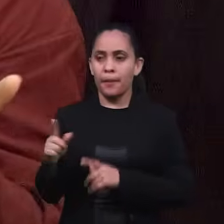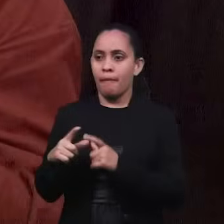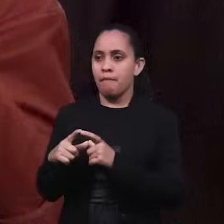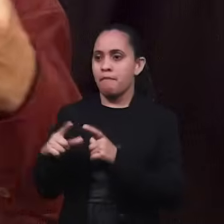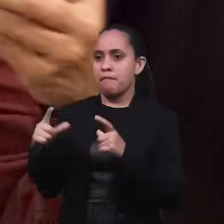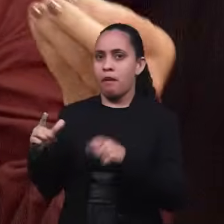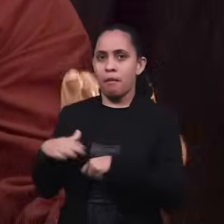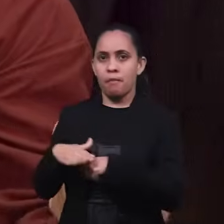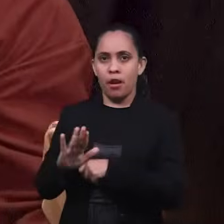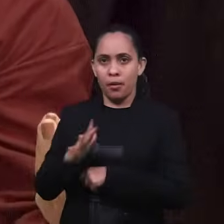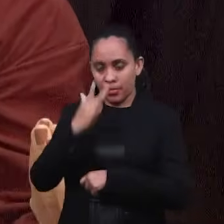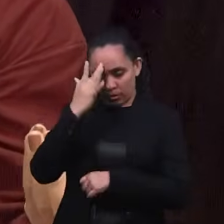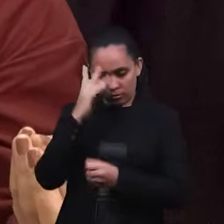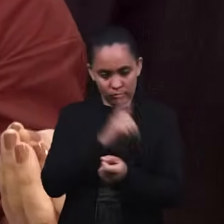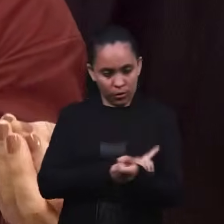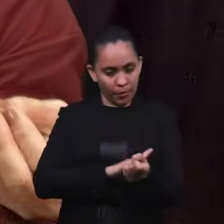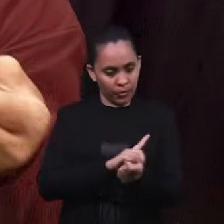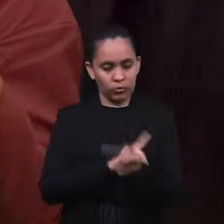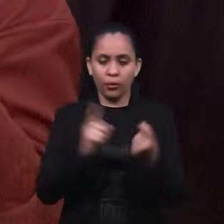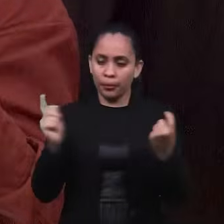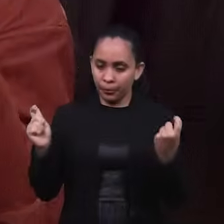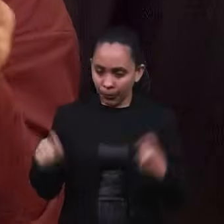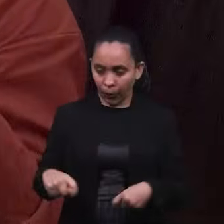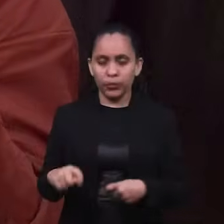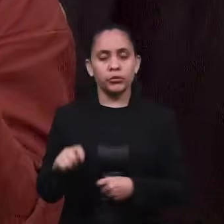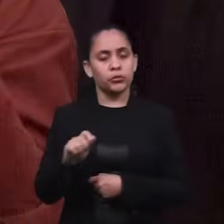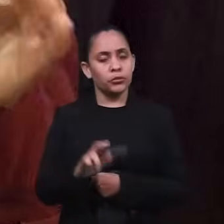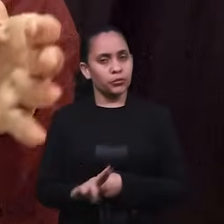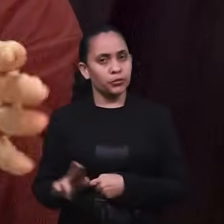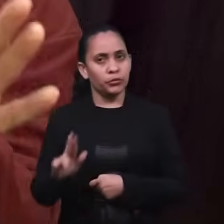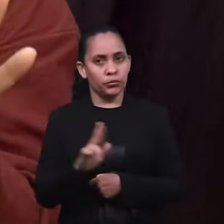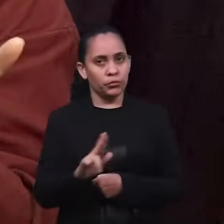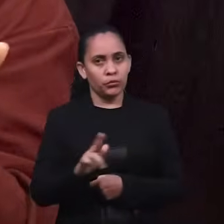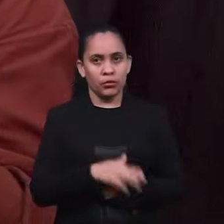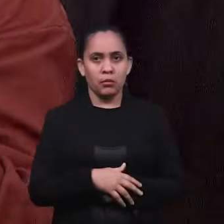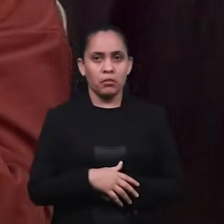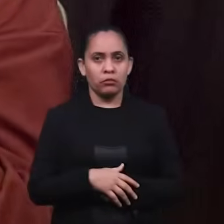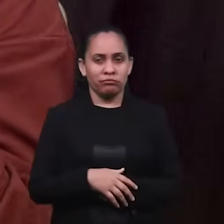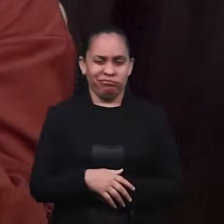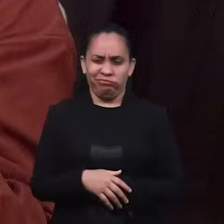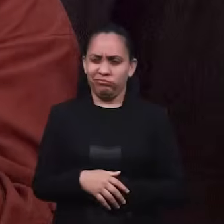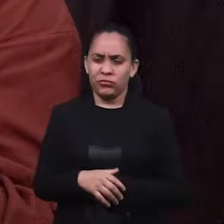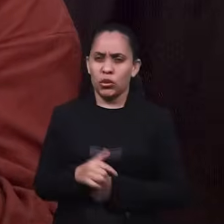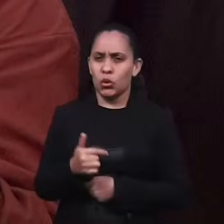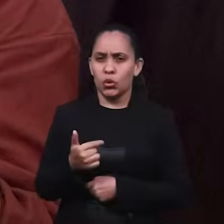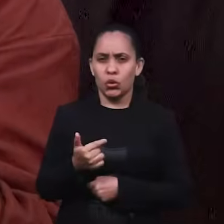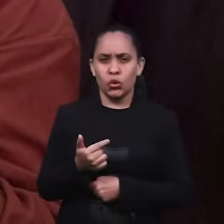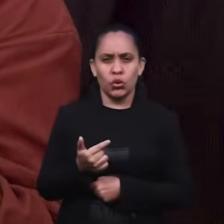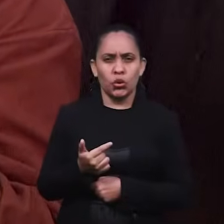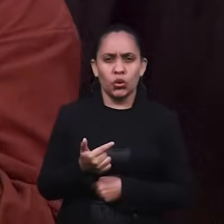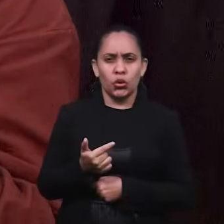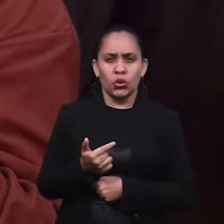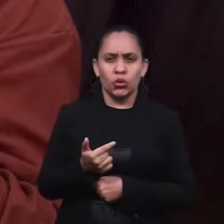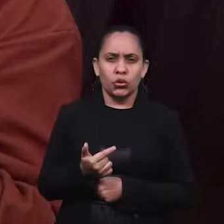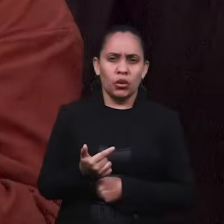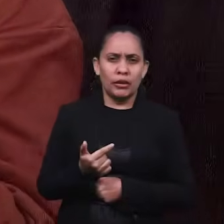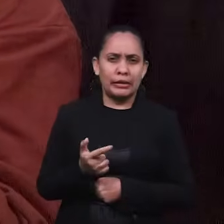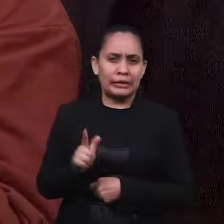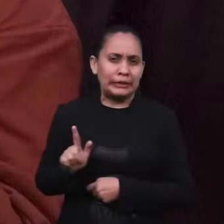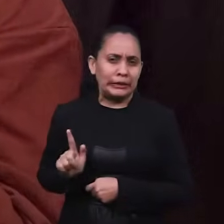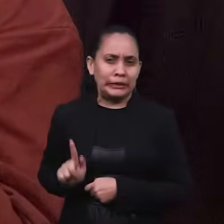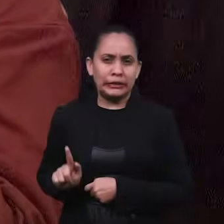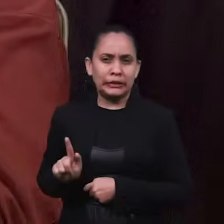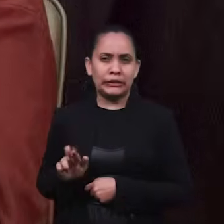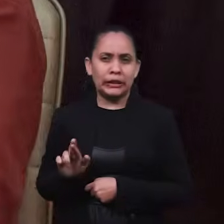quantidade adocicada, tanto é que o diabético pode consumir. Sim. Porque por porção dá 2 gramas de açúcar, é uma quantidade muito pequena. Mínima, né? É mínima,